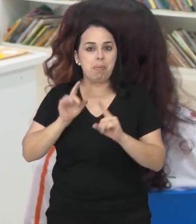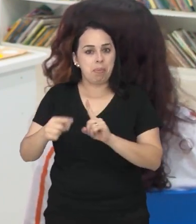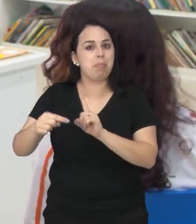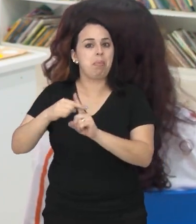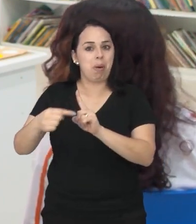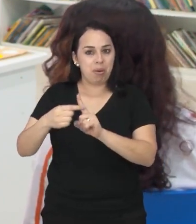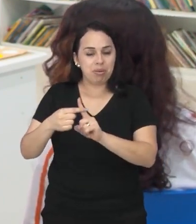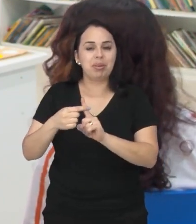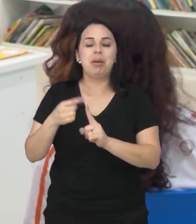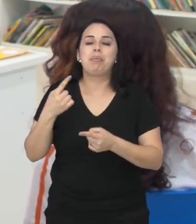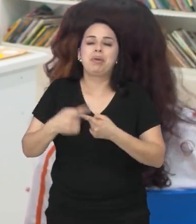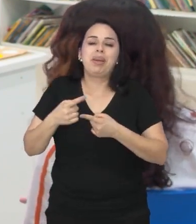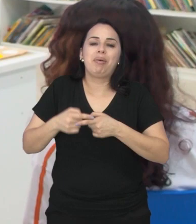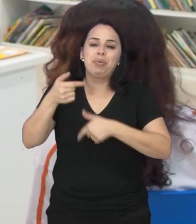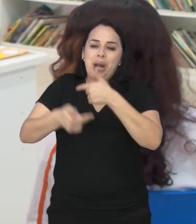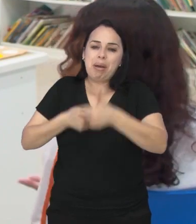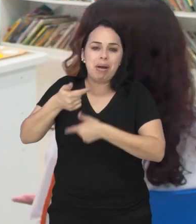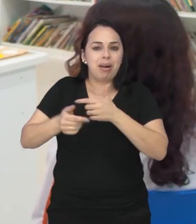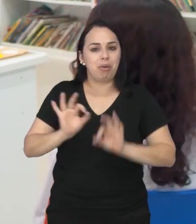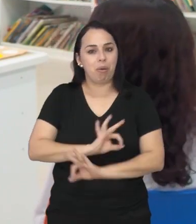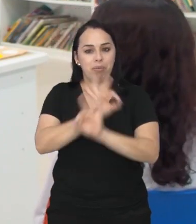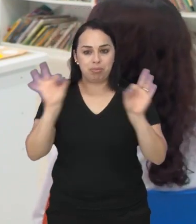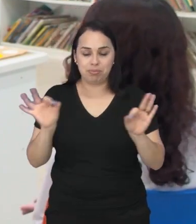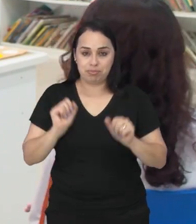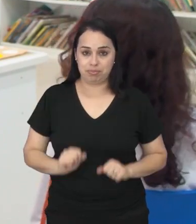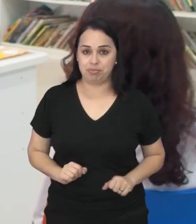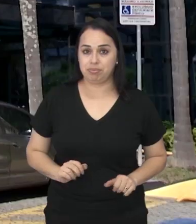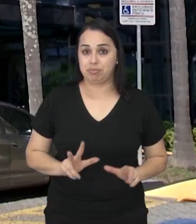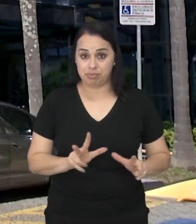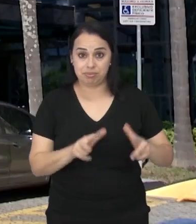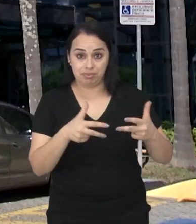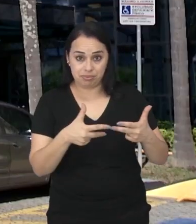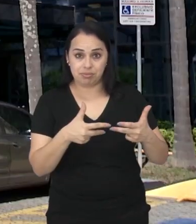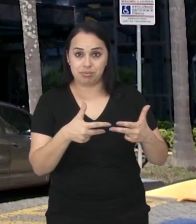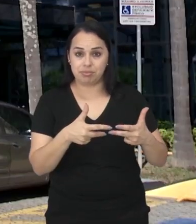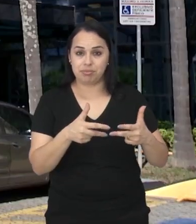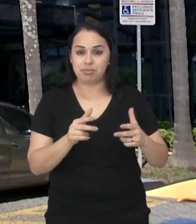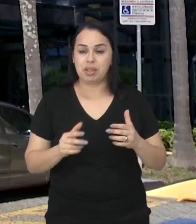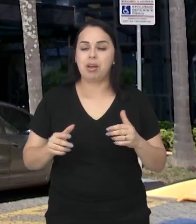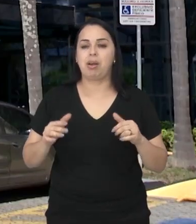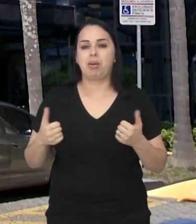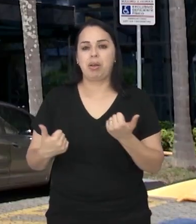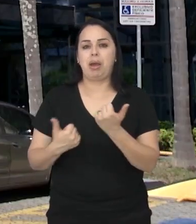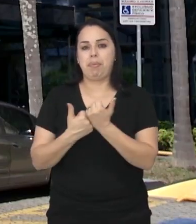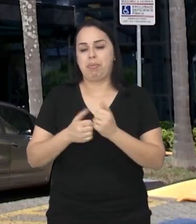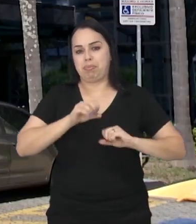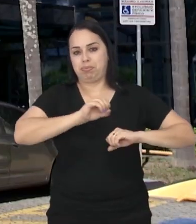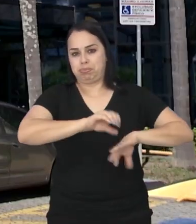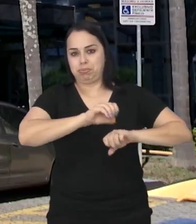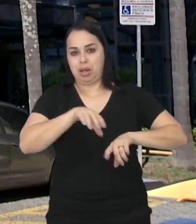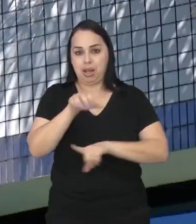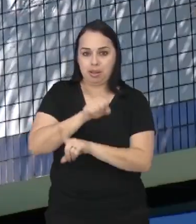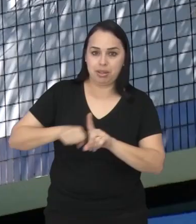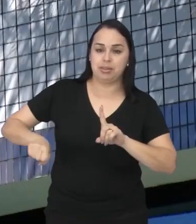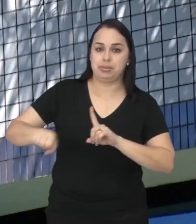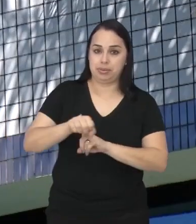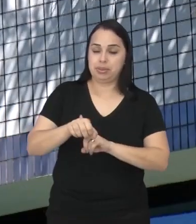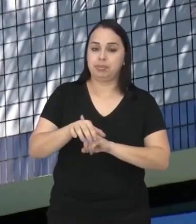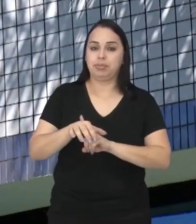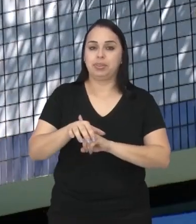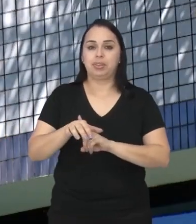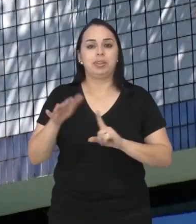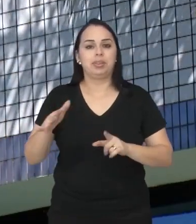também com o trabalho que o psicólogo já tem desenvolvido aqui na nossa escola. Na Câmara Municipal, a Comissão de Educação e